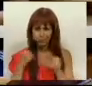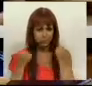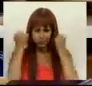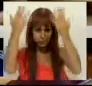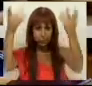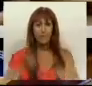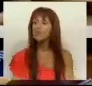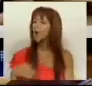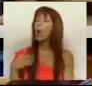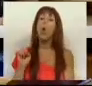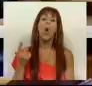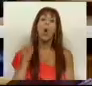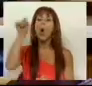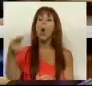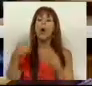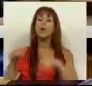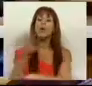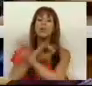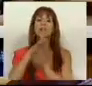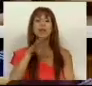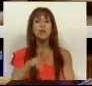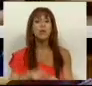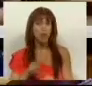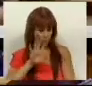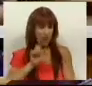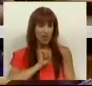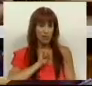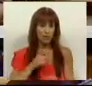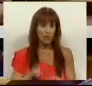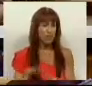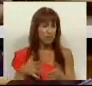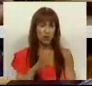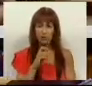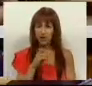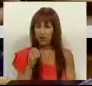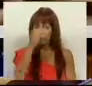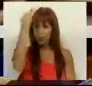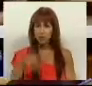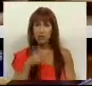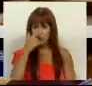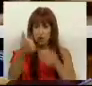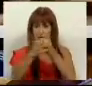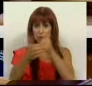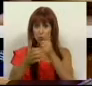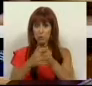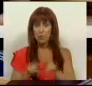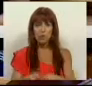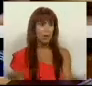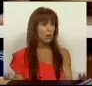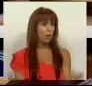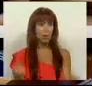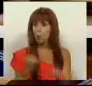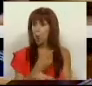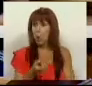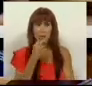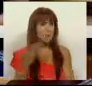insustentáveis. Ou que chegasse, por exemplo, ao Conselho Europeu dizendo que no meu país cerca de 30% dos idosos deixaram de